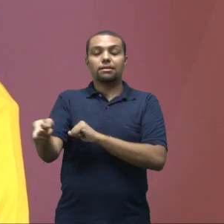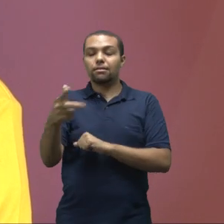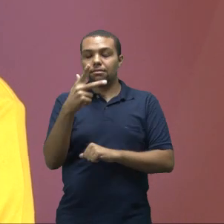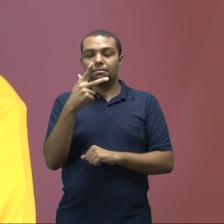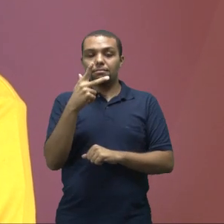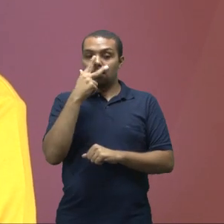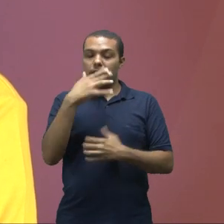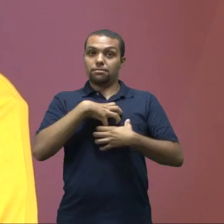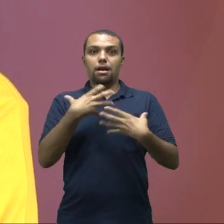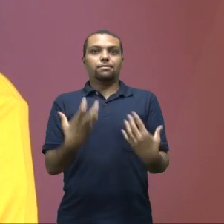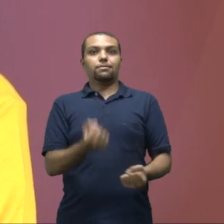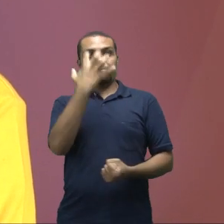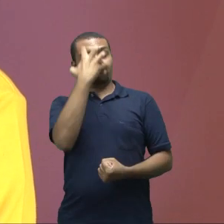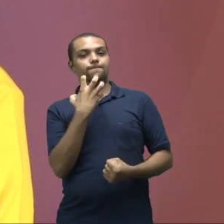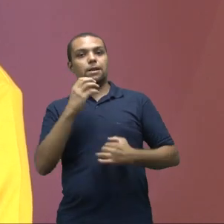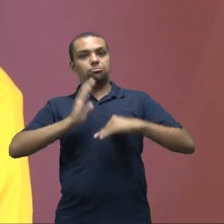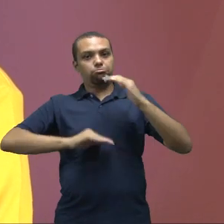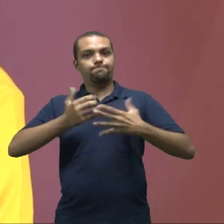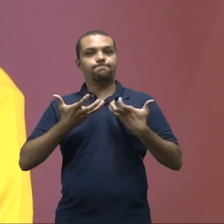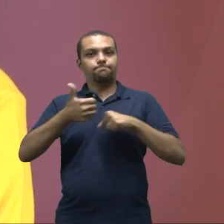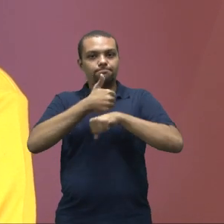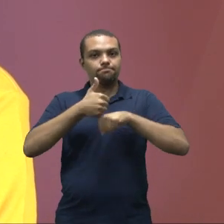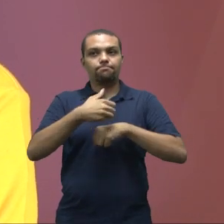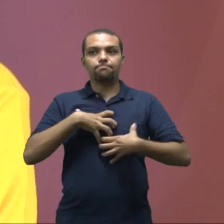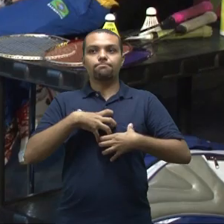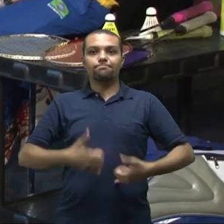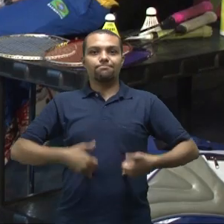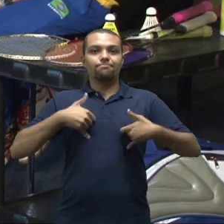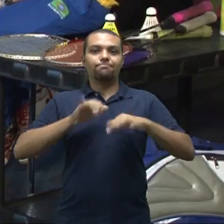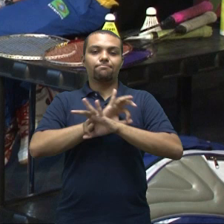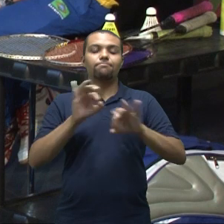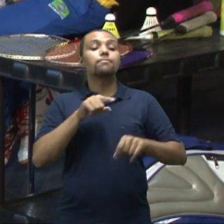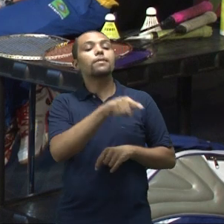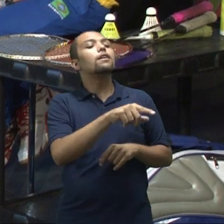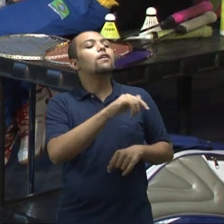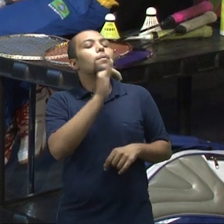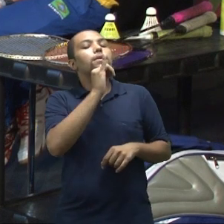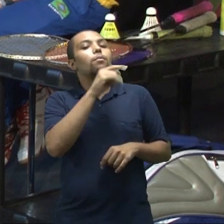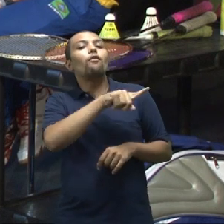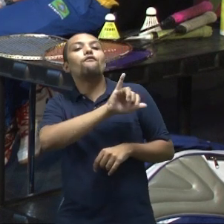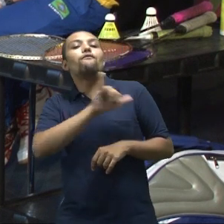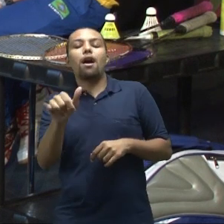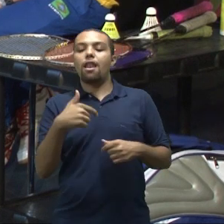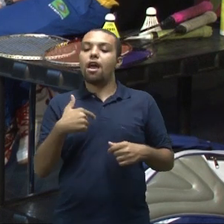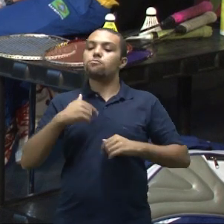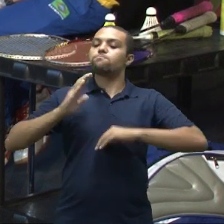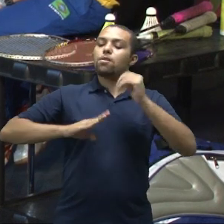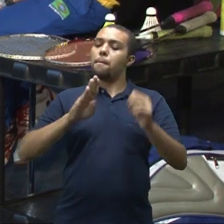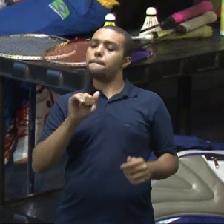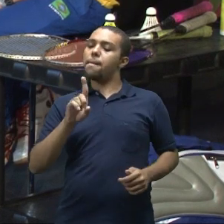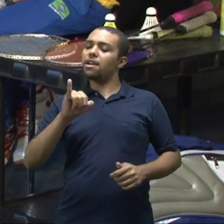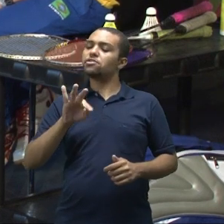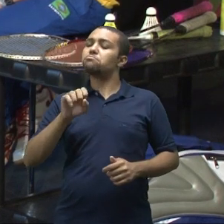eles terminarem levando a sério, ó, uhum, jogando. Para mim é... E quando você fala que